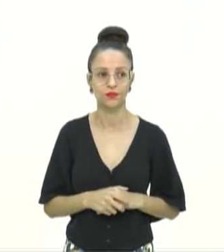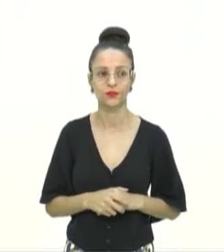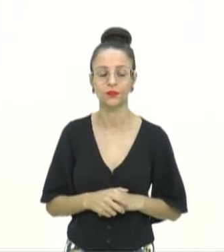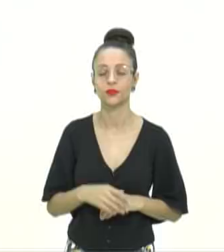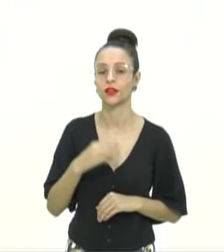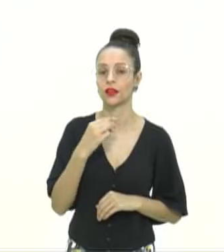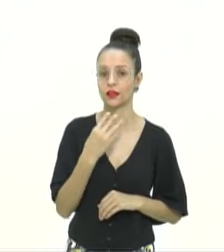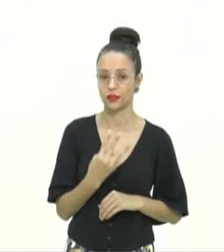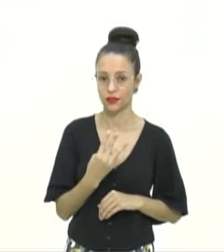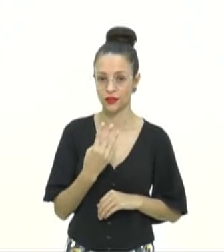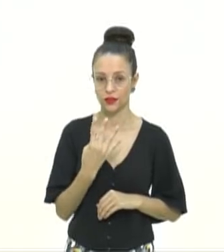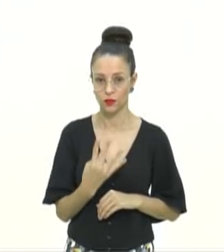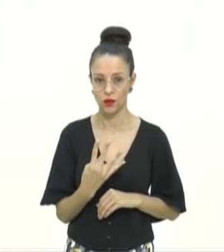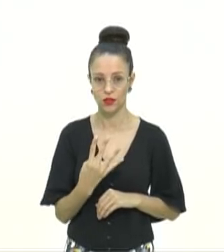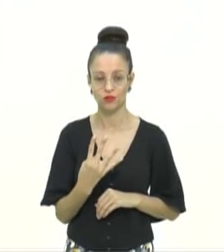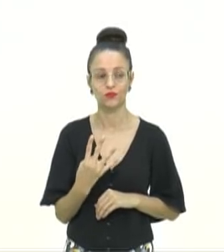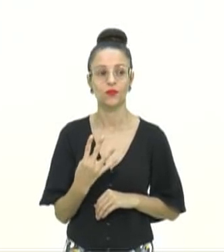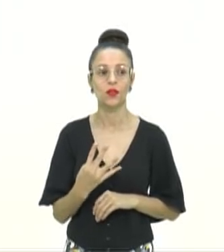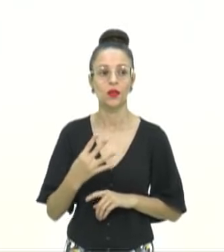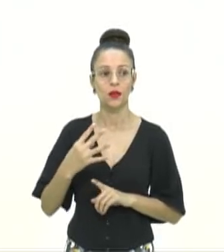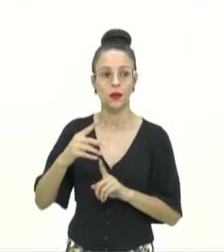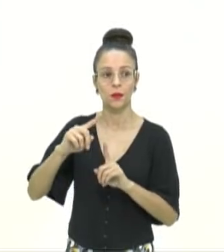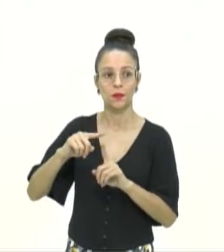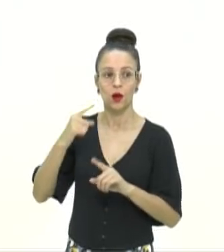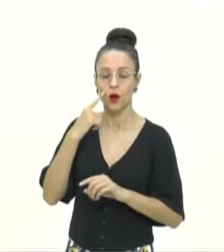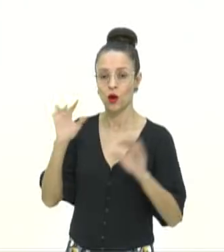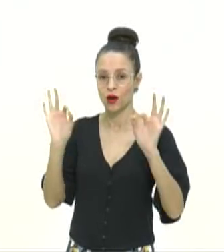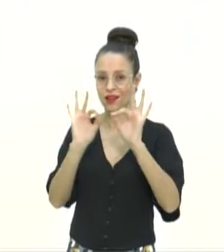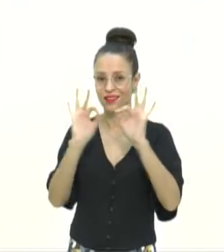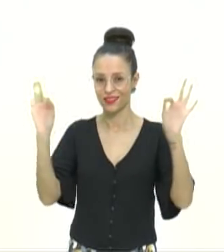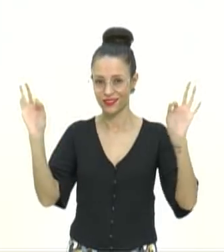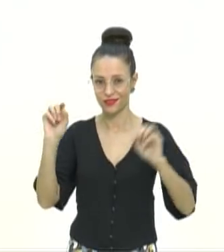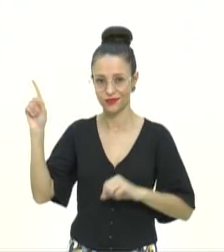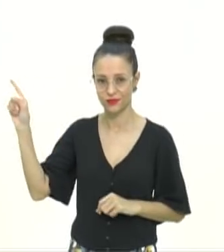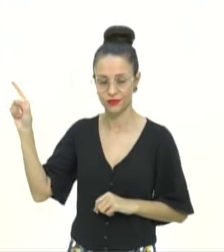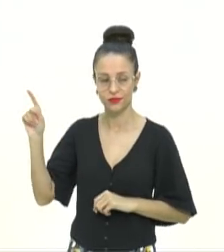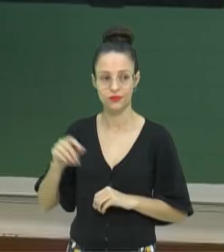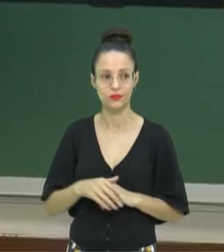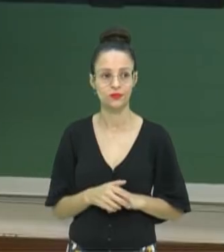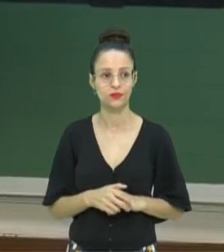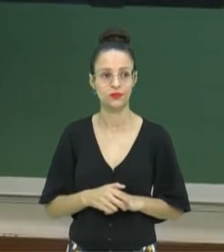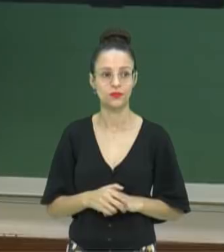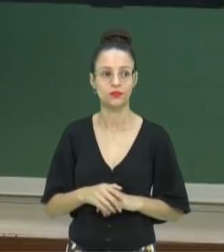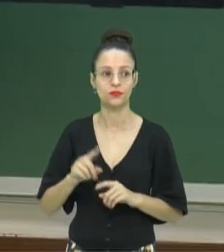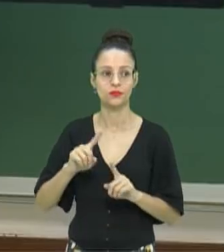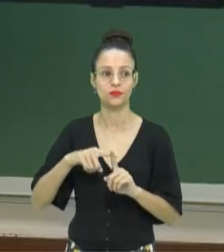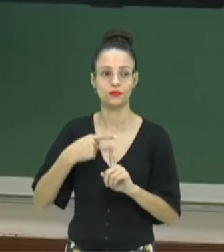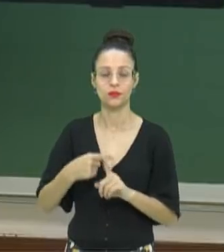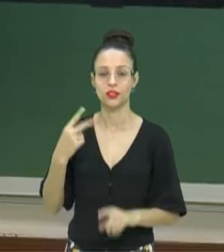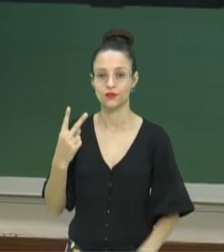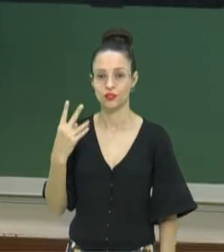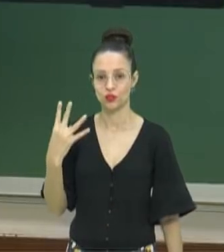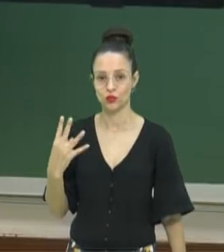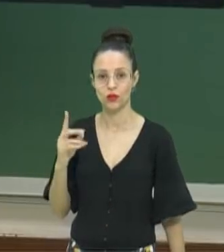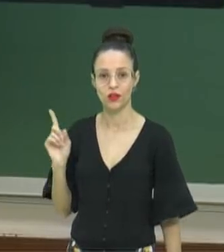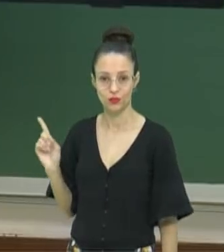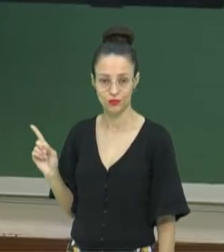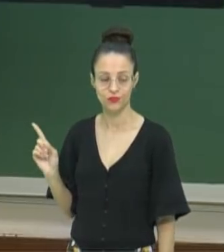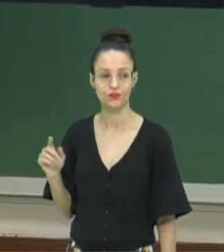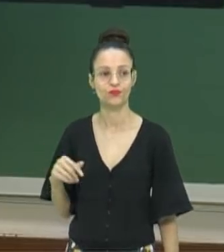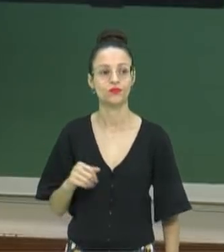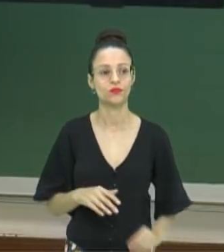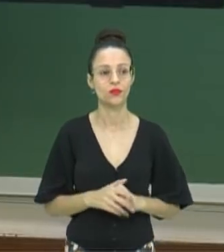base maior nós vimos que é 34, é aquela medida grande lá em cima, ó, 24 mais 10. A base menor,